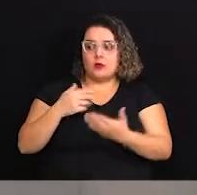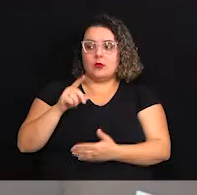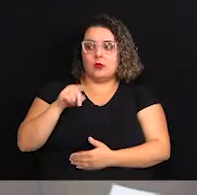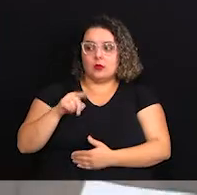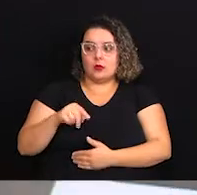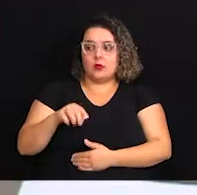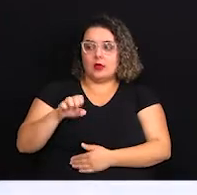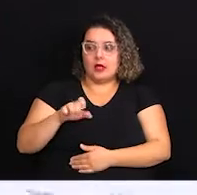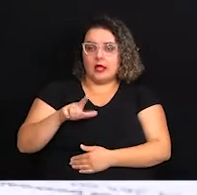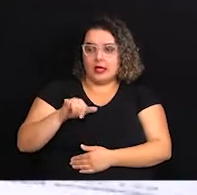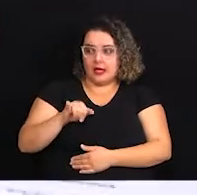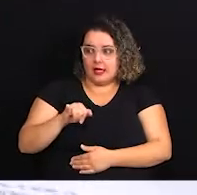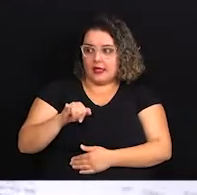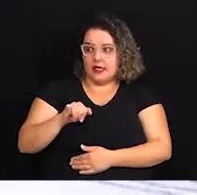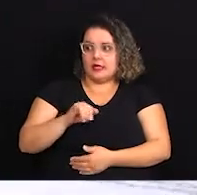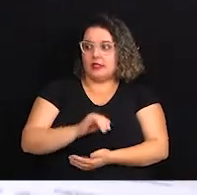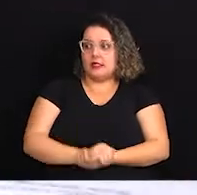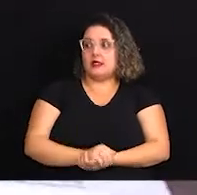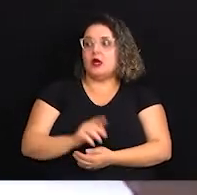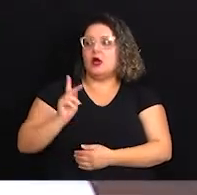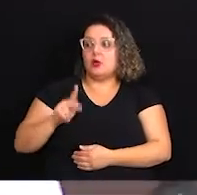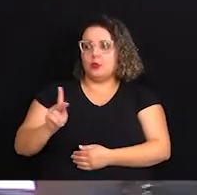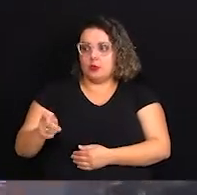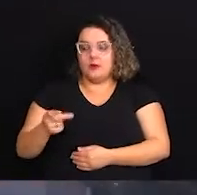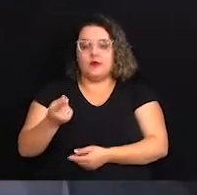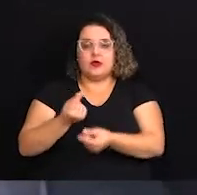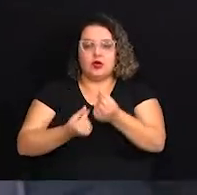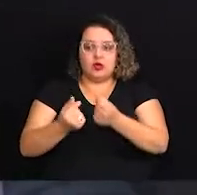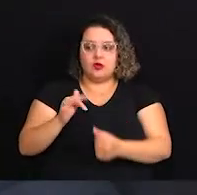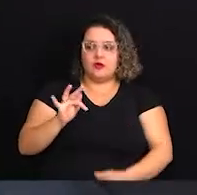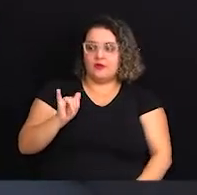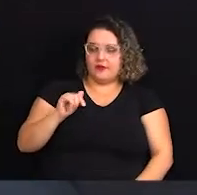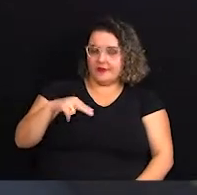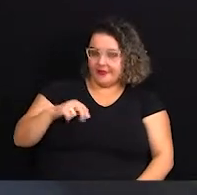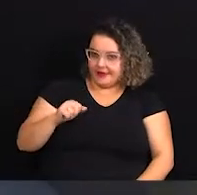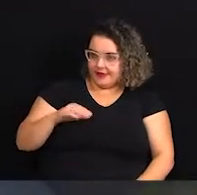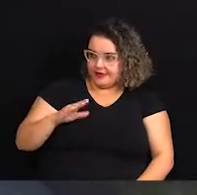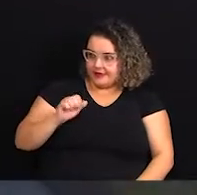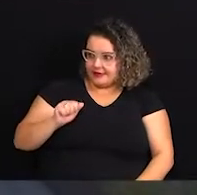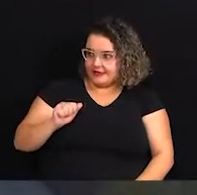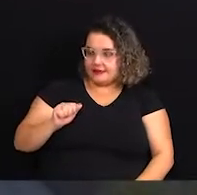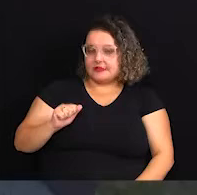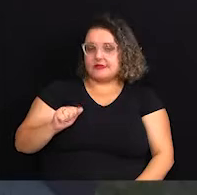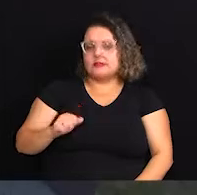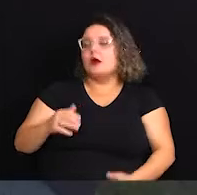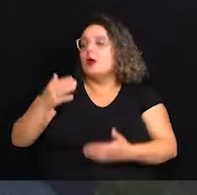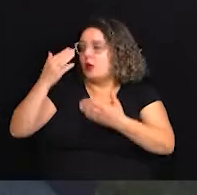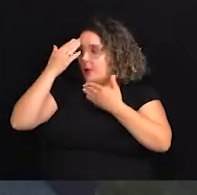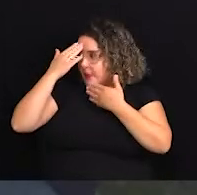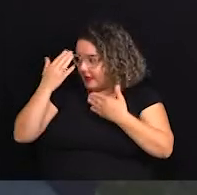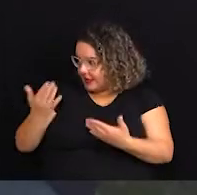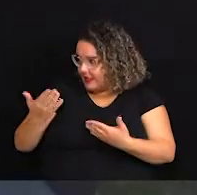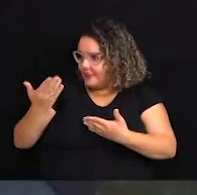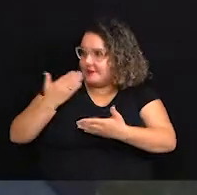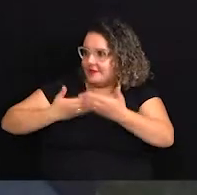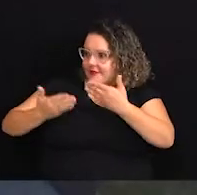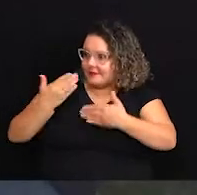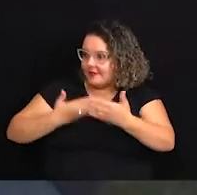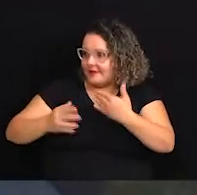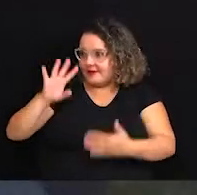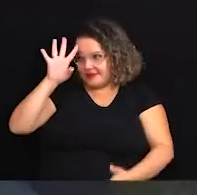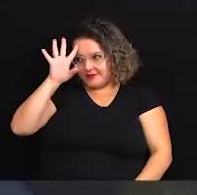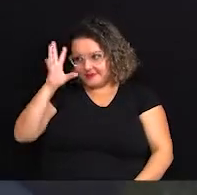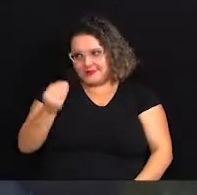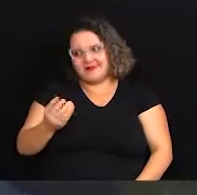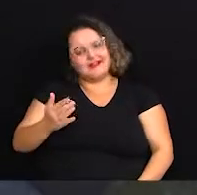o Eli Borochovicius, professor de finanças. Eli, obrigada pelo seu tempo e dividir um pouco do seu conhecimento aqui com a gente.